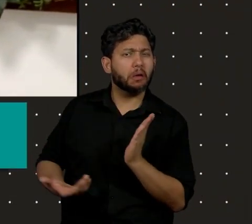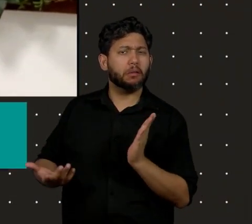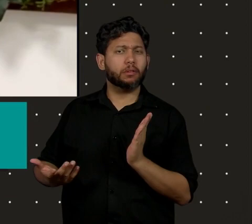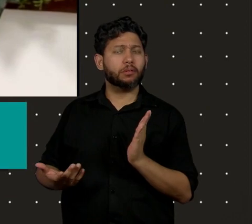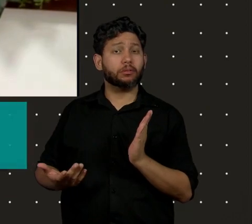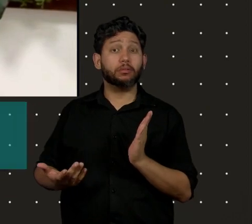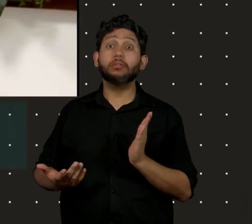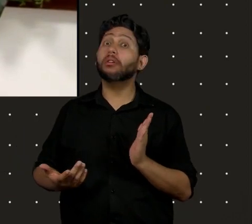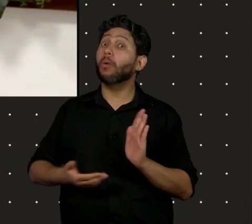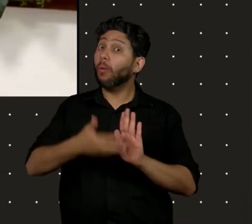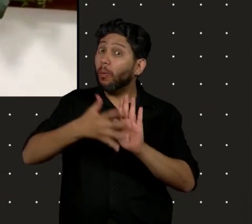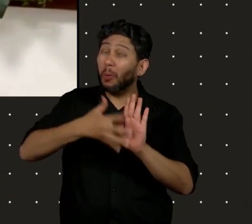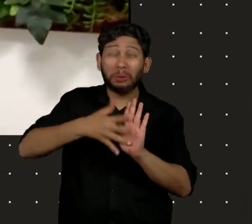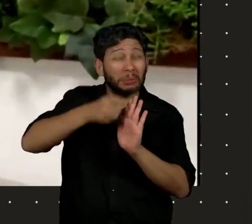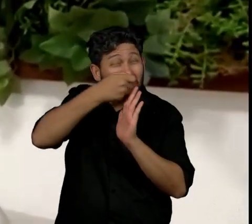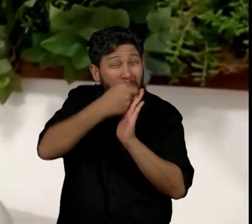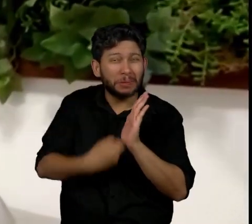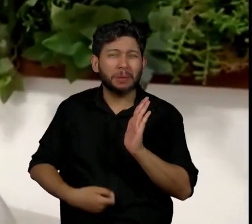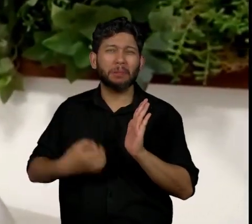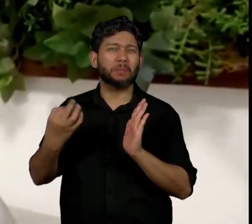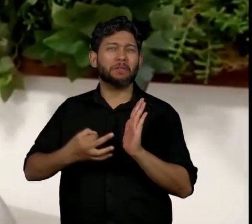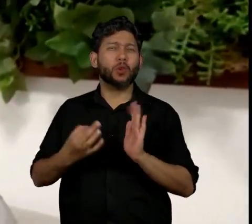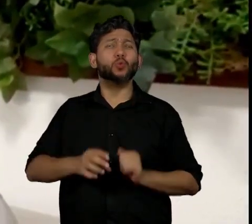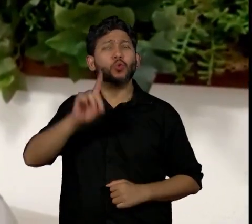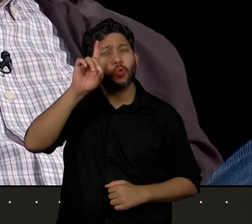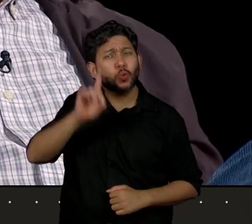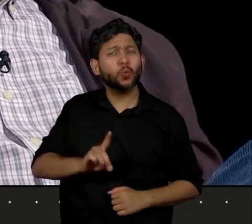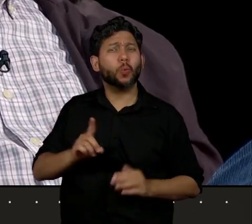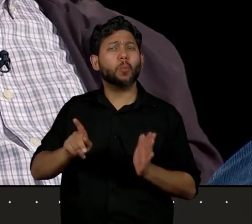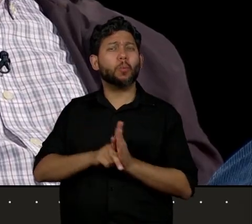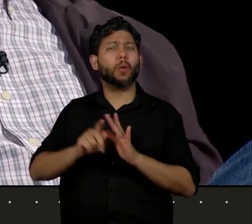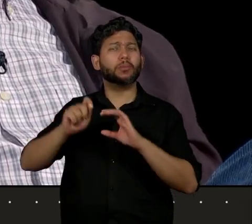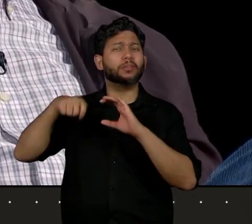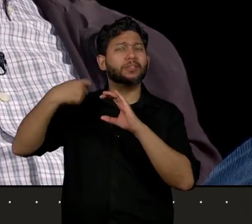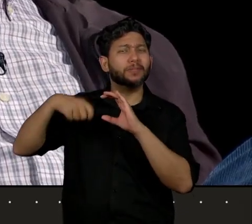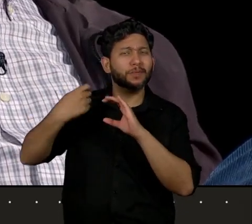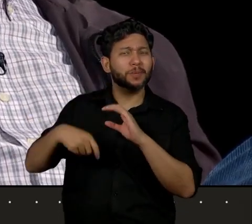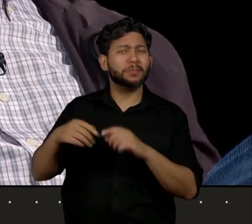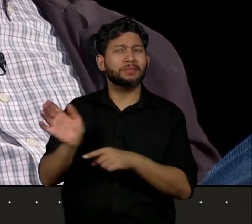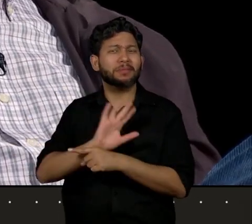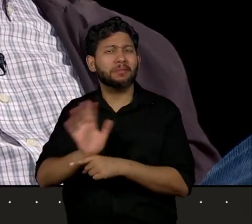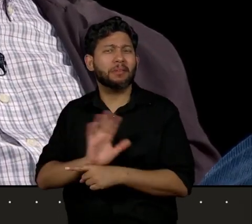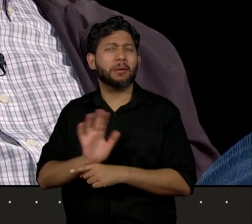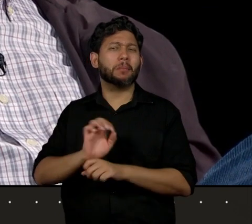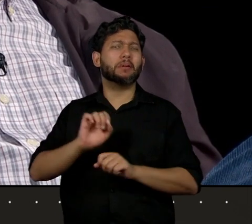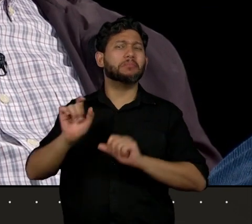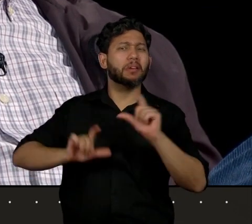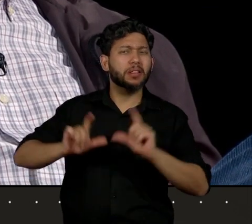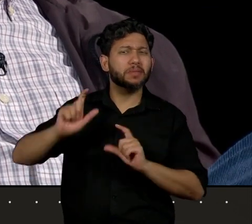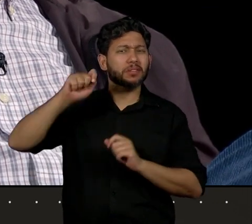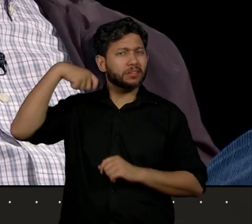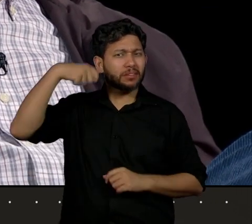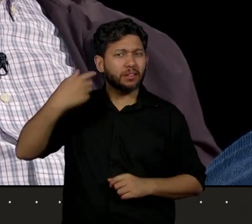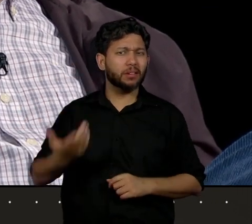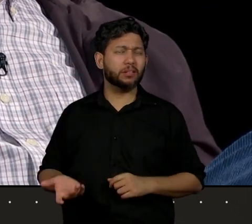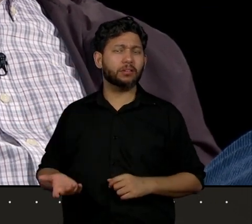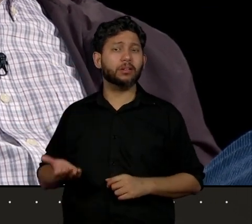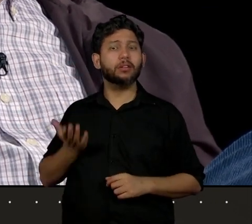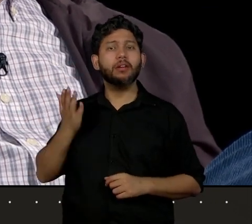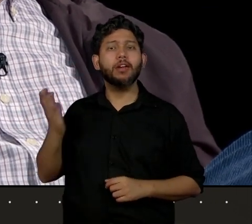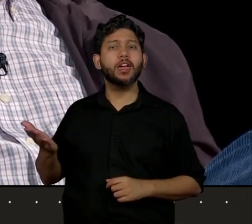o roteirista Paulo Figueiredo, o diretor de cinema e televisão. Enfim, Paulo tem uma carreira tão bonita,